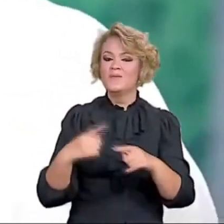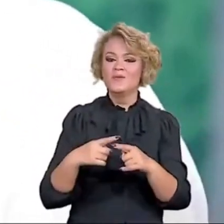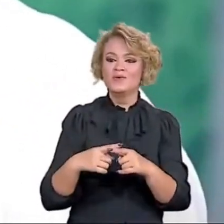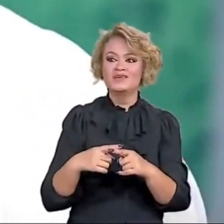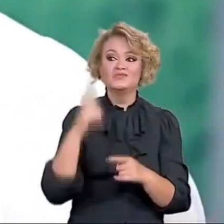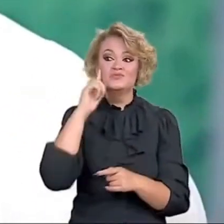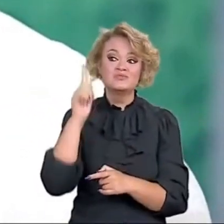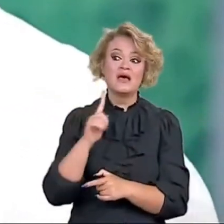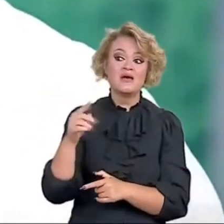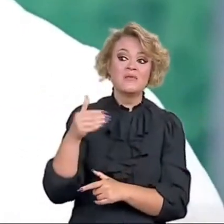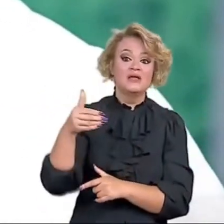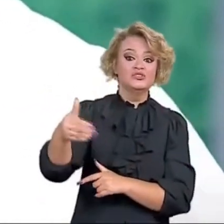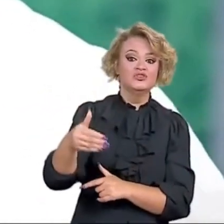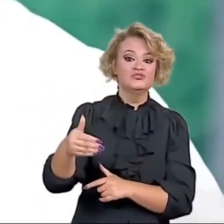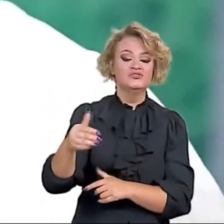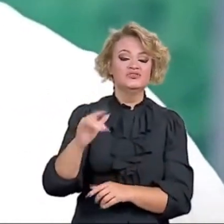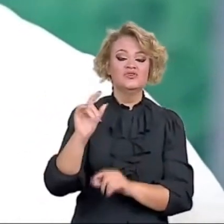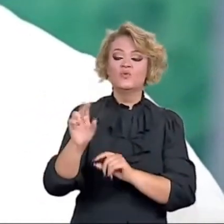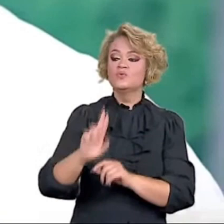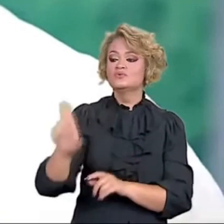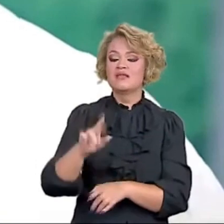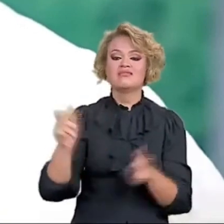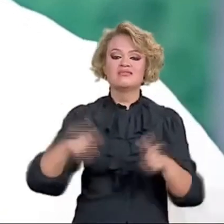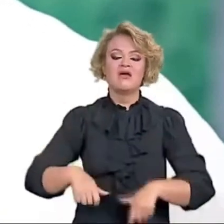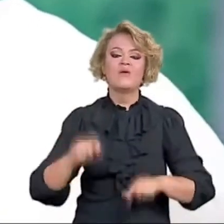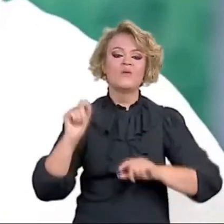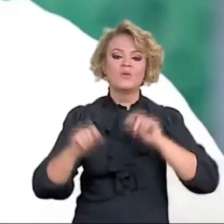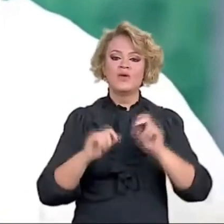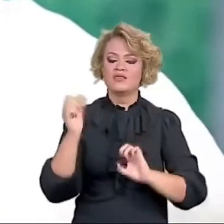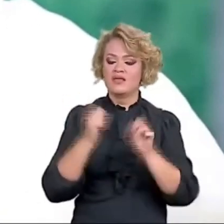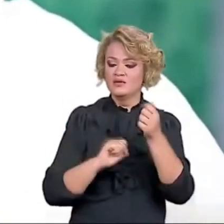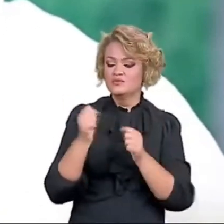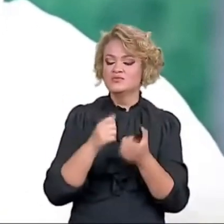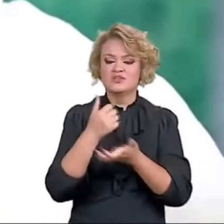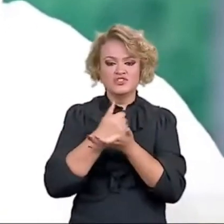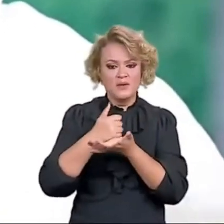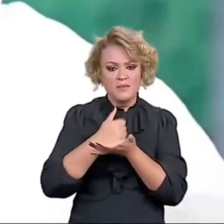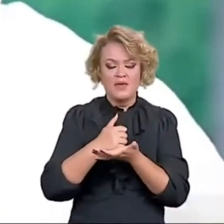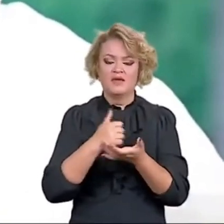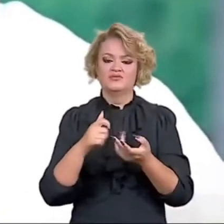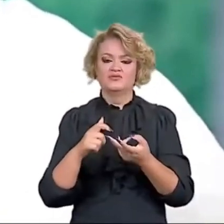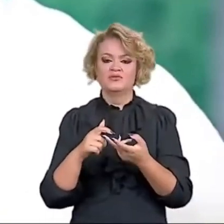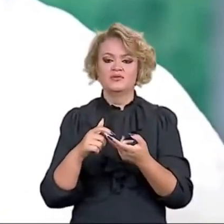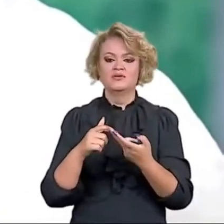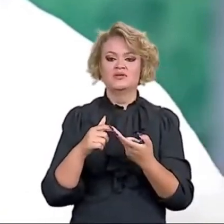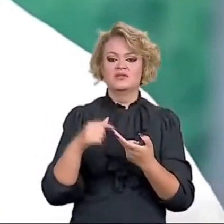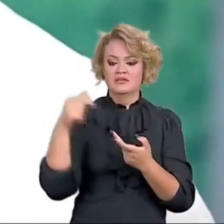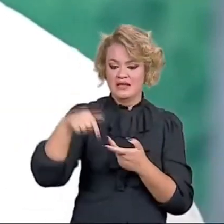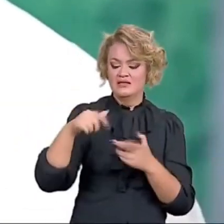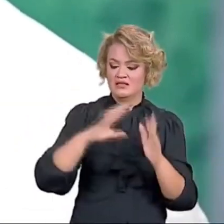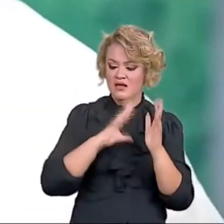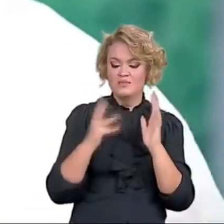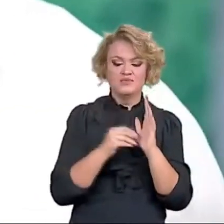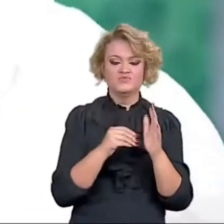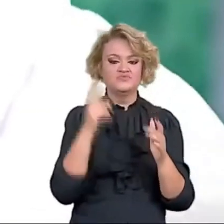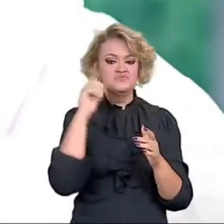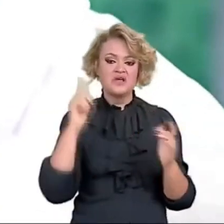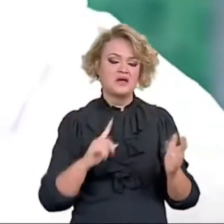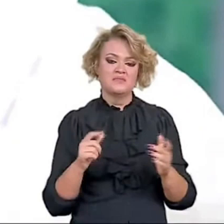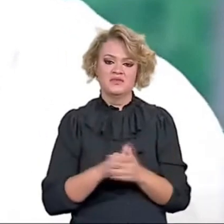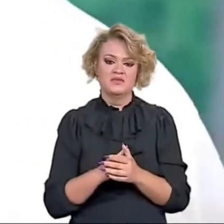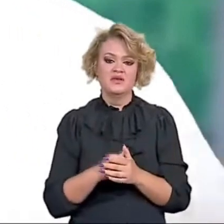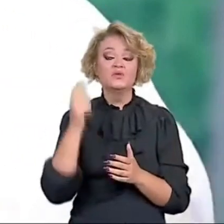pode utilizar na indústria de fármaco aqui na floresta amazônica. A gente não tem noção do que a gente